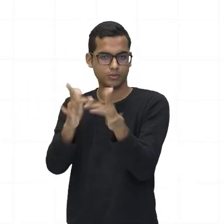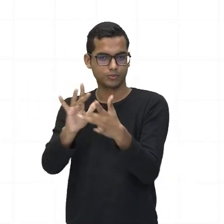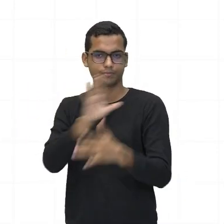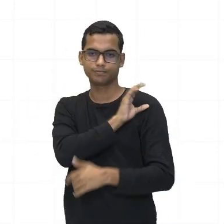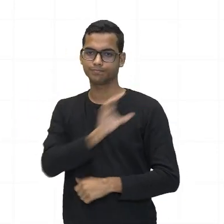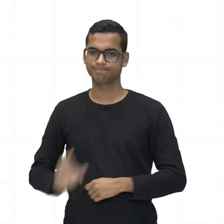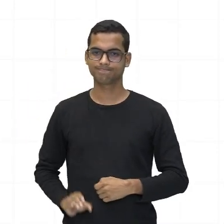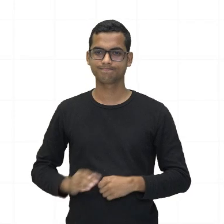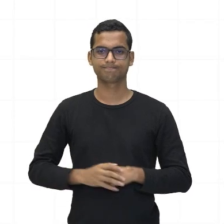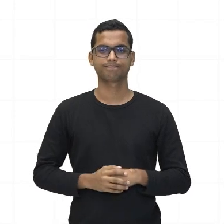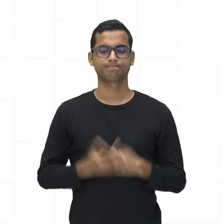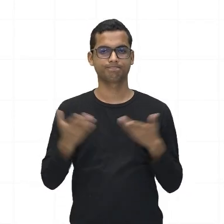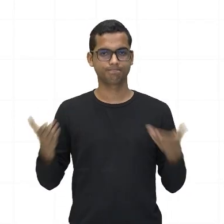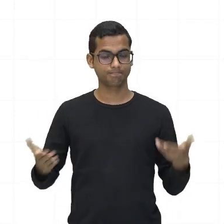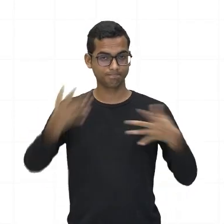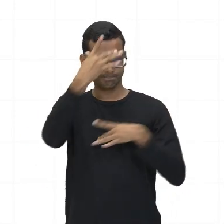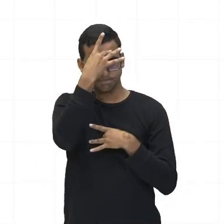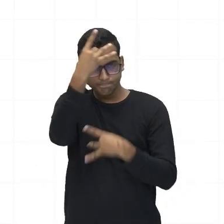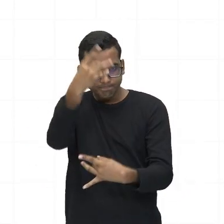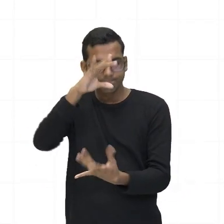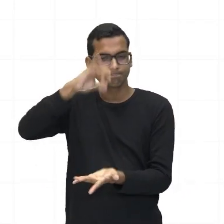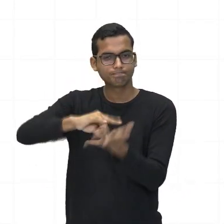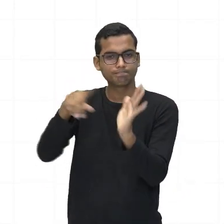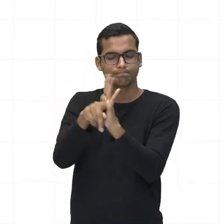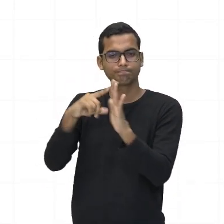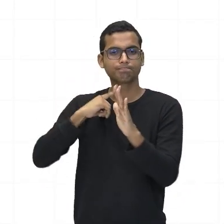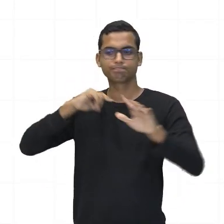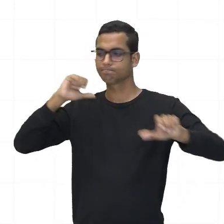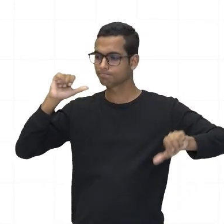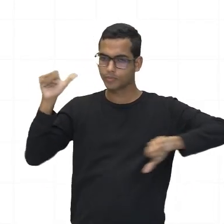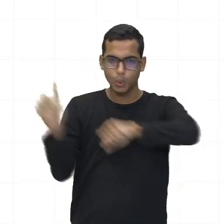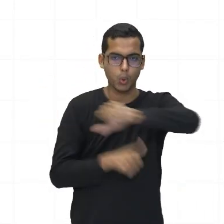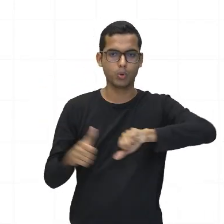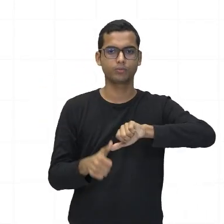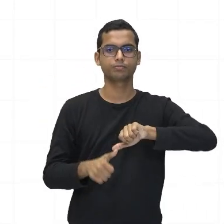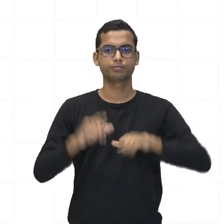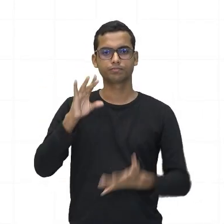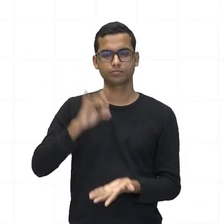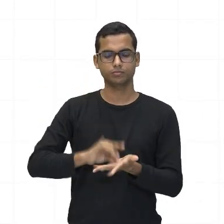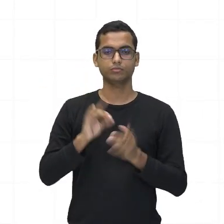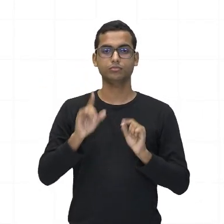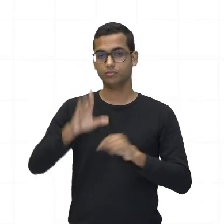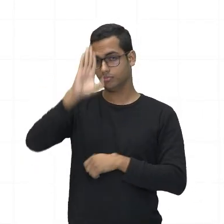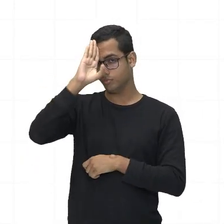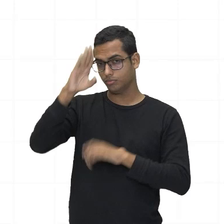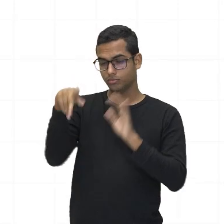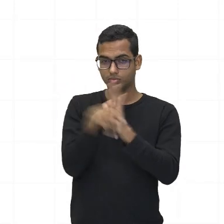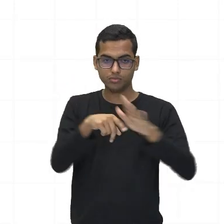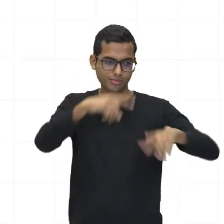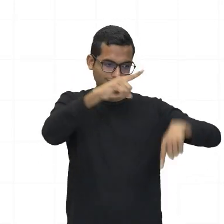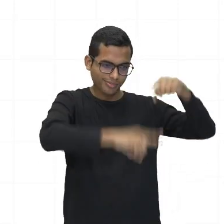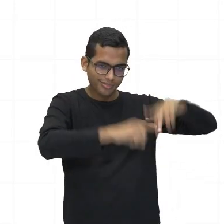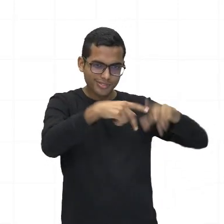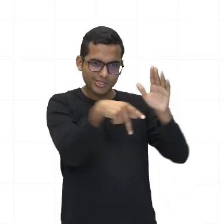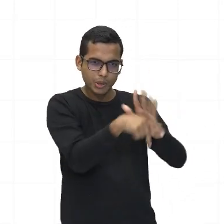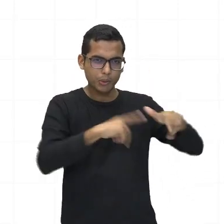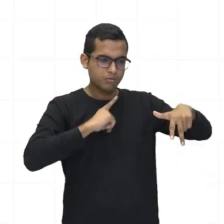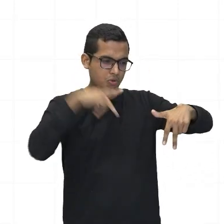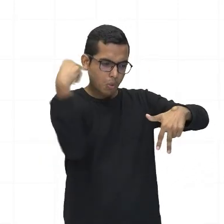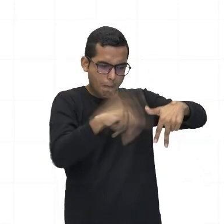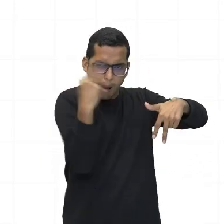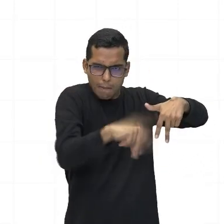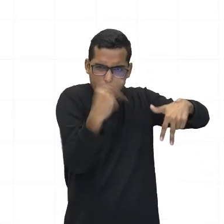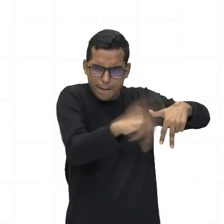da fé dos seguidores de Cristo, que transforma um instrumento de tortura, um instrumento